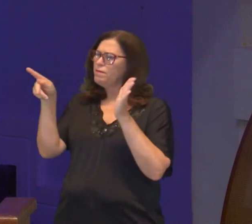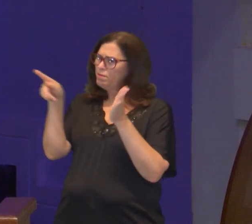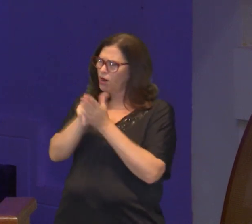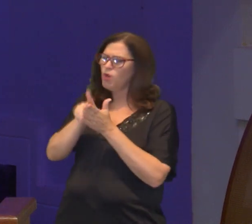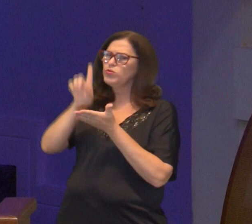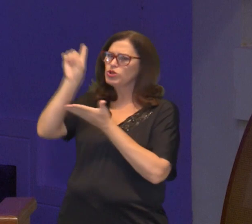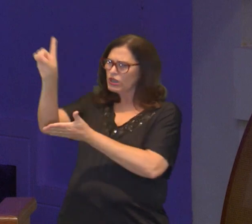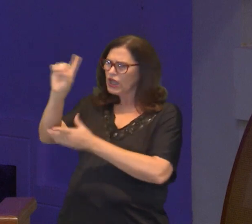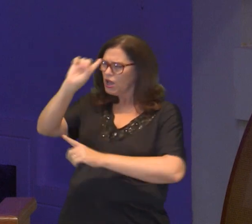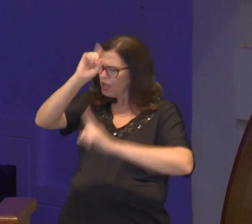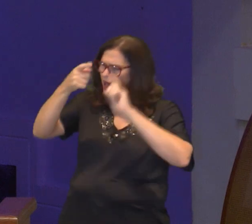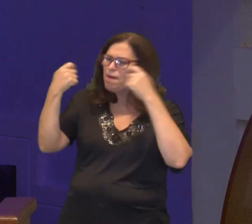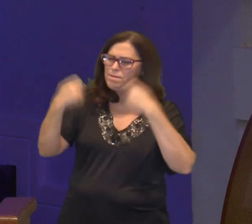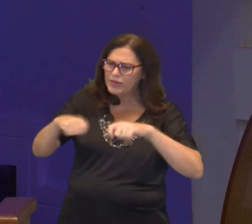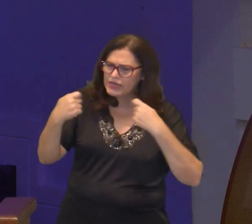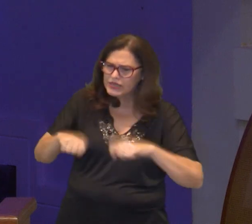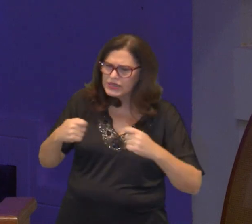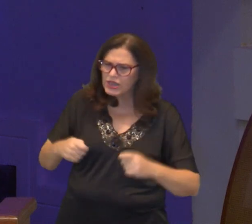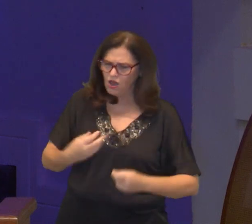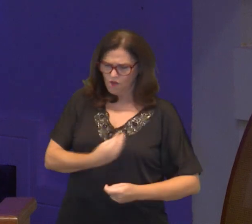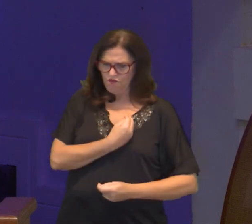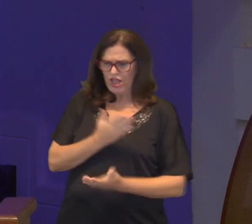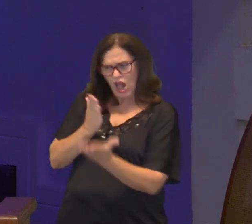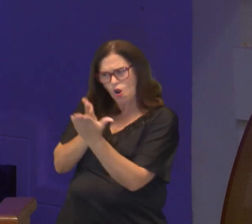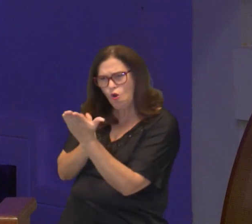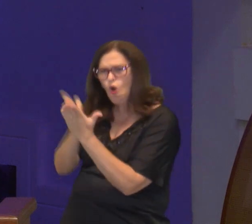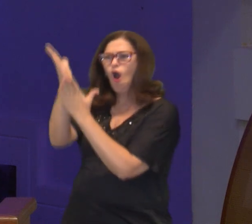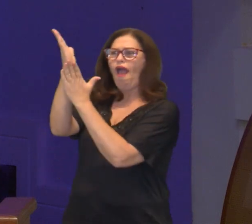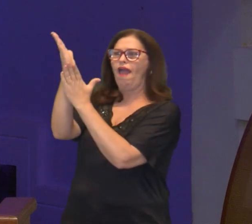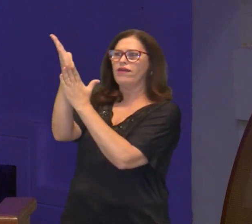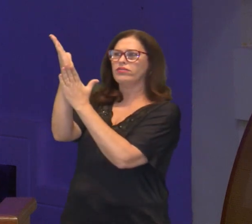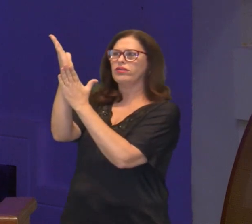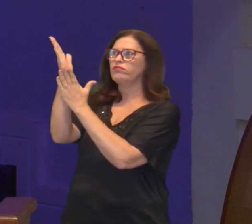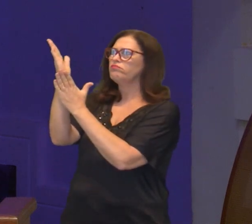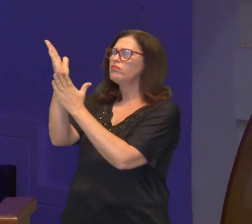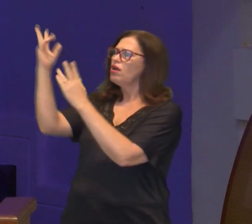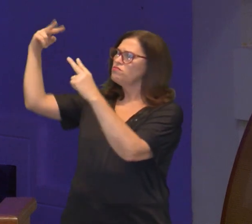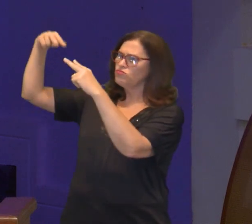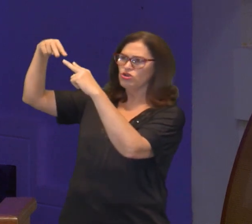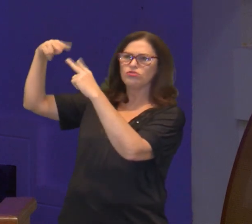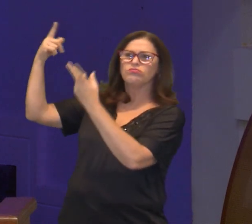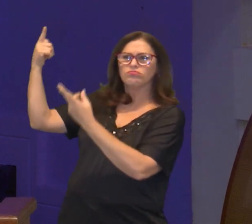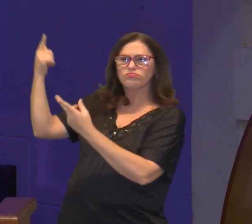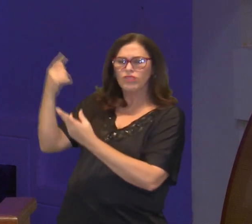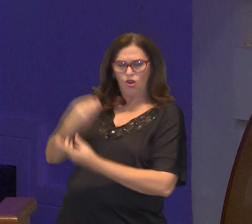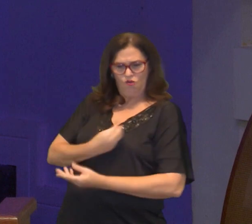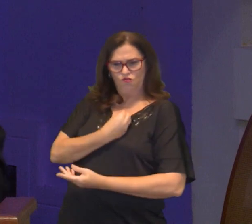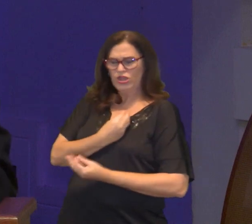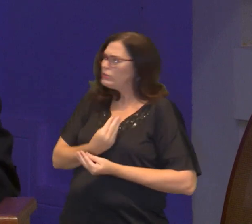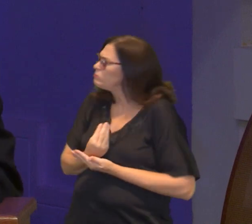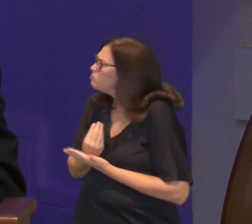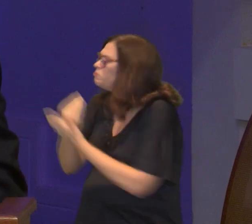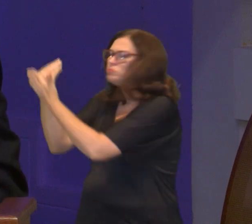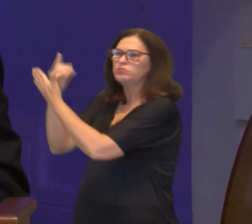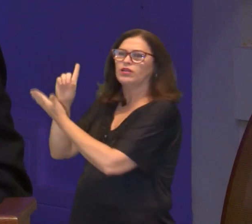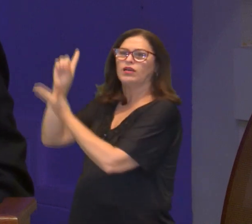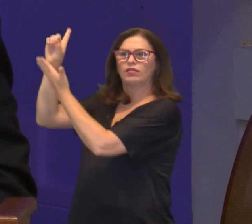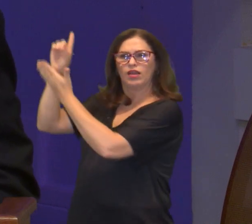Deus, a necessidade de uma vida correta aos olhos de Deus, uma vida de dedicação a